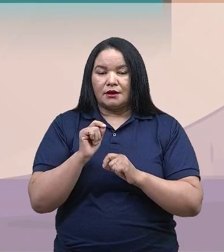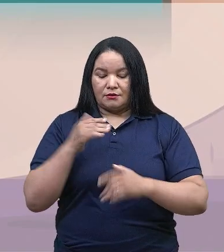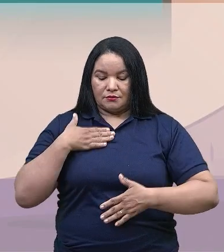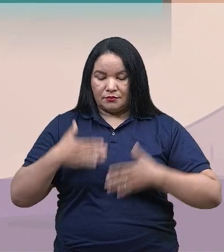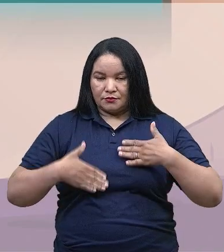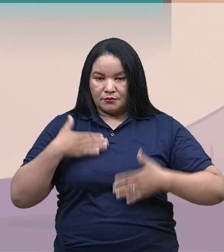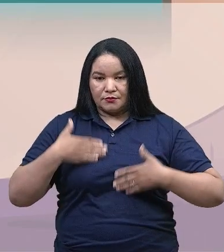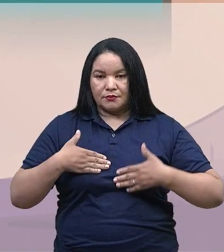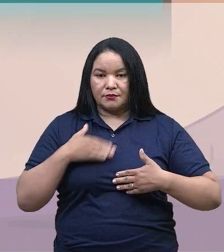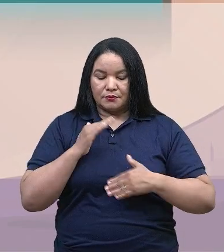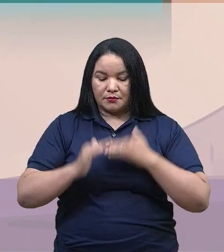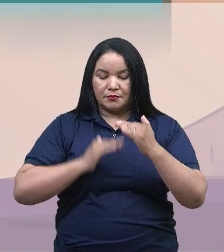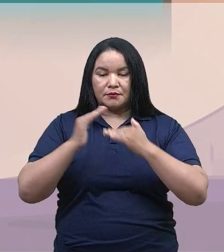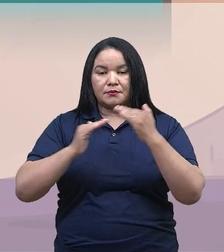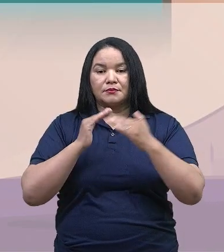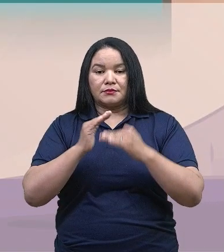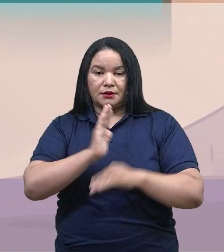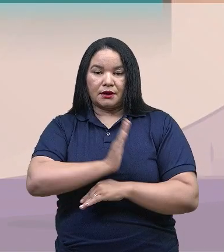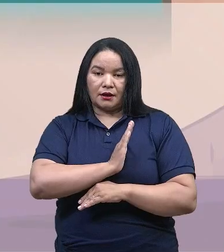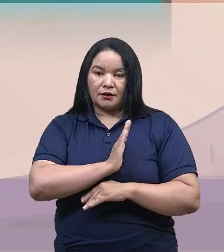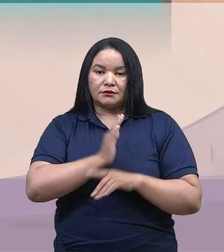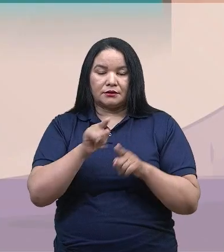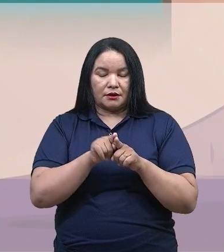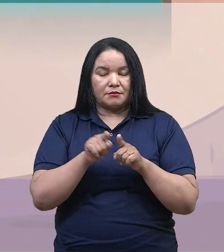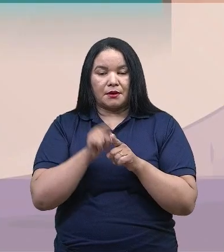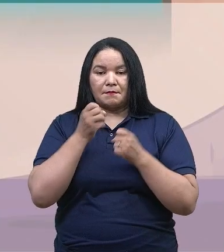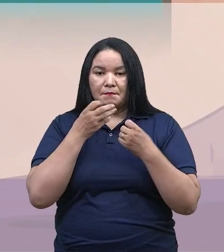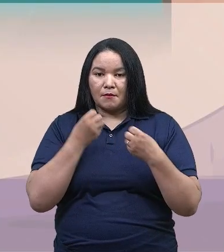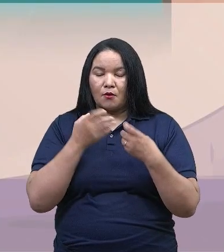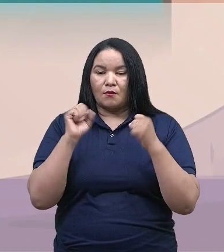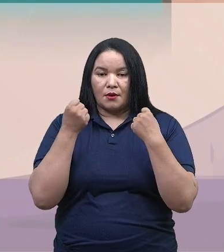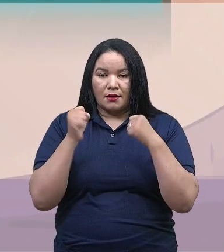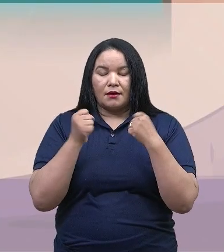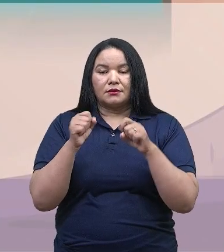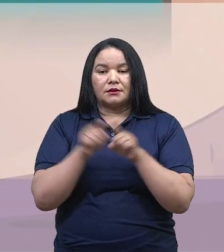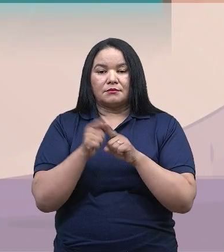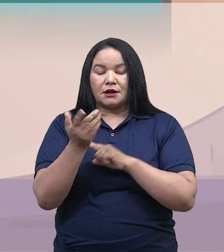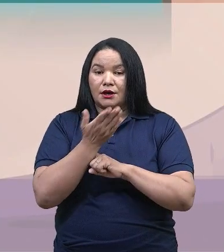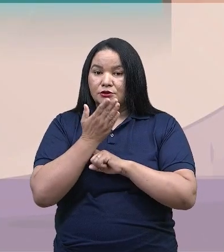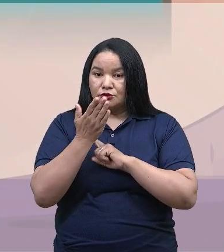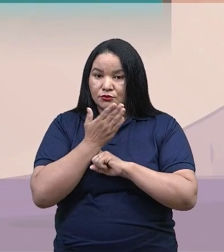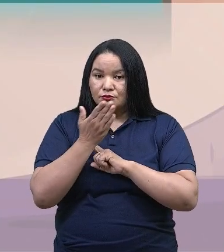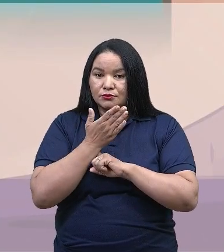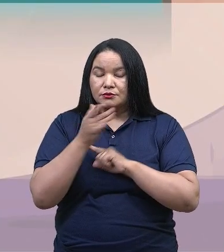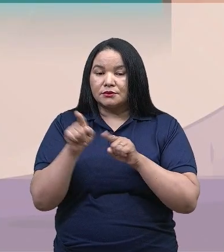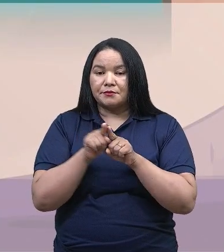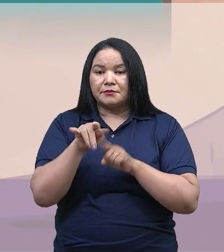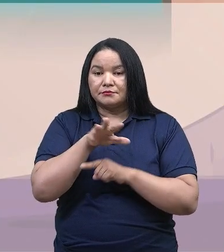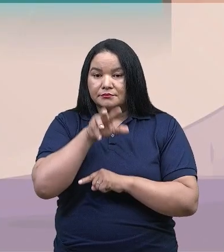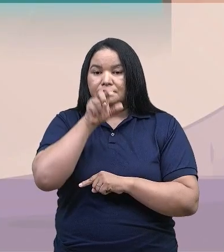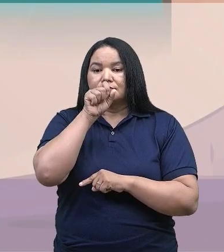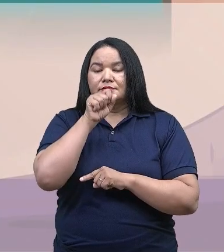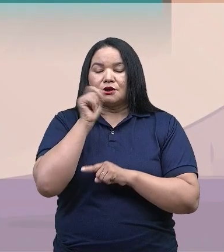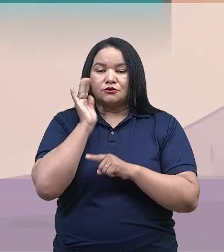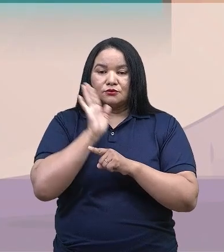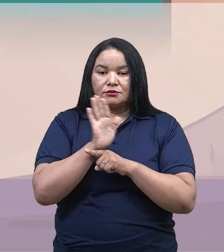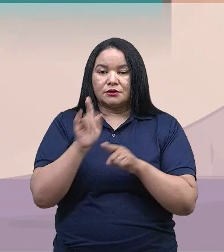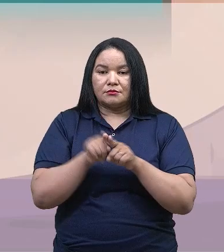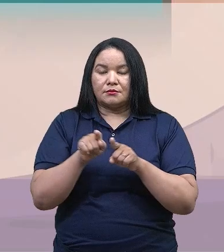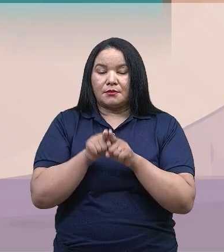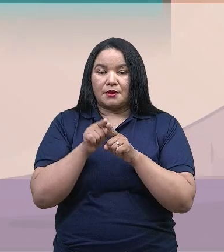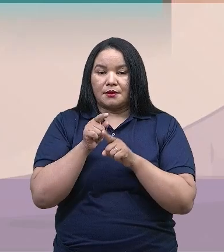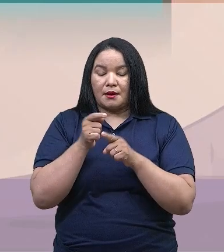condicionamento cardiovascular, é um excelente exercício aeróbico que melhora a capacidade cardiorrespiratória e auxilia no controle do